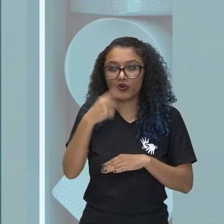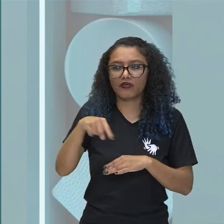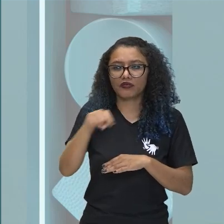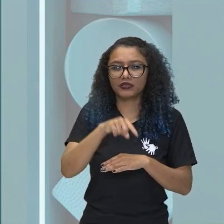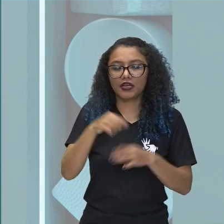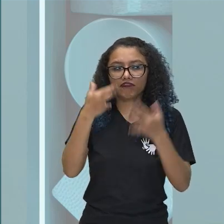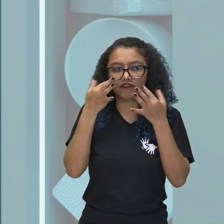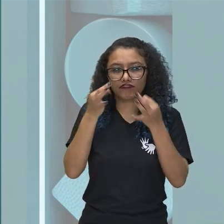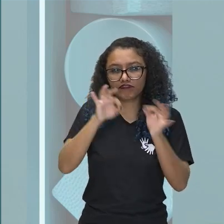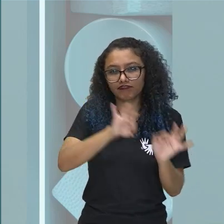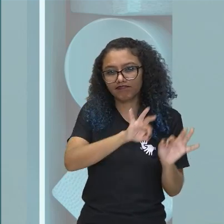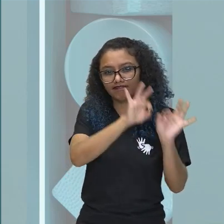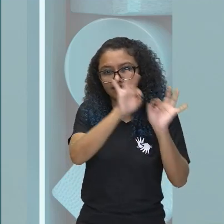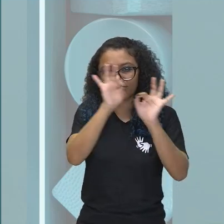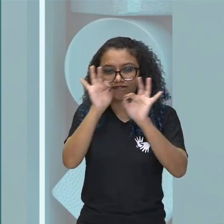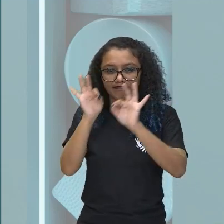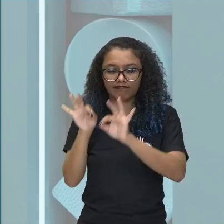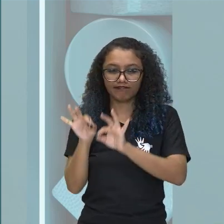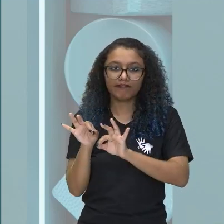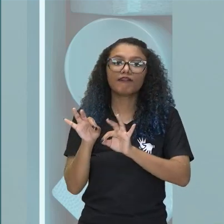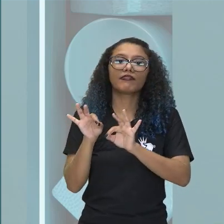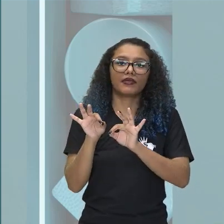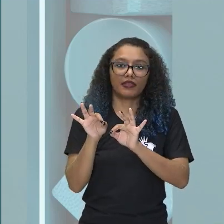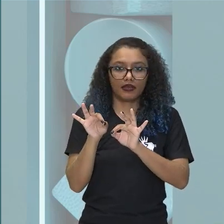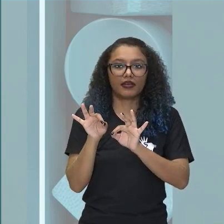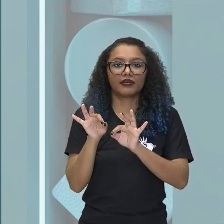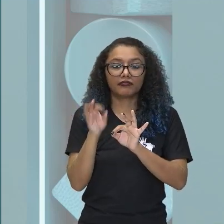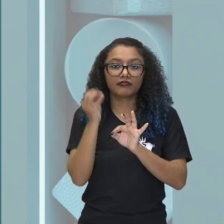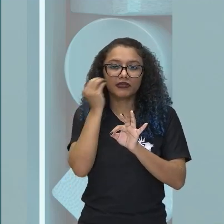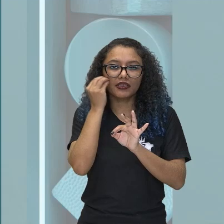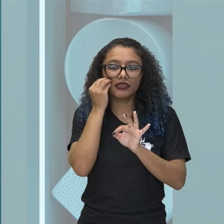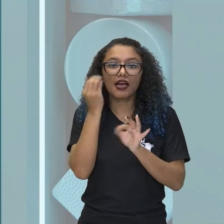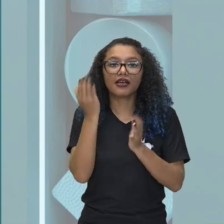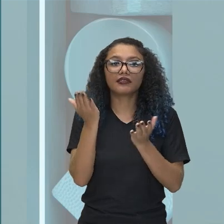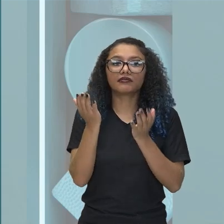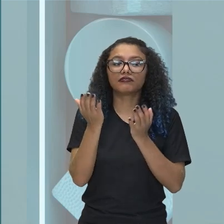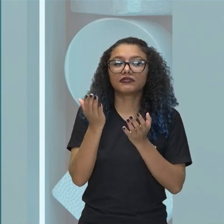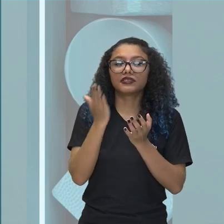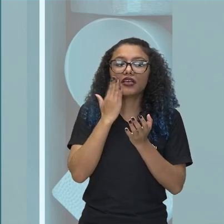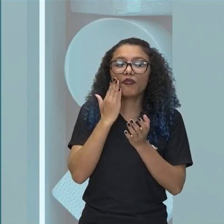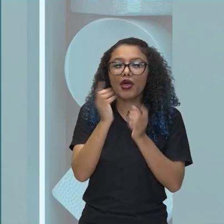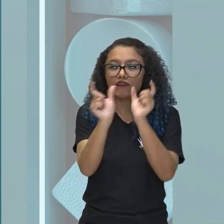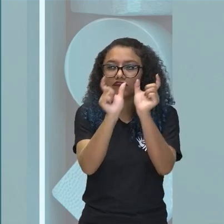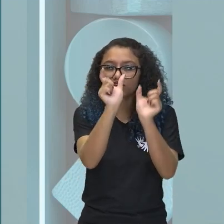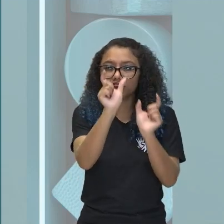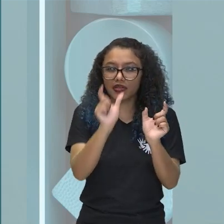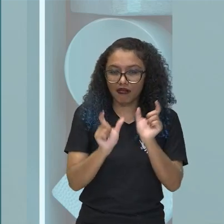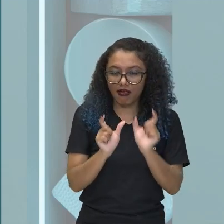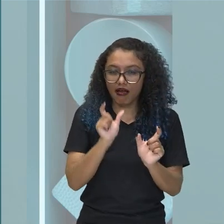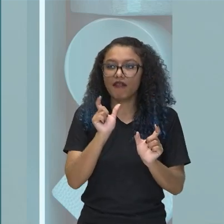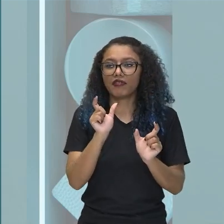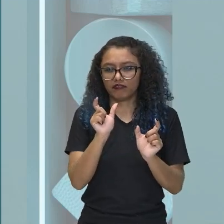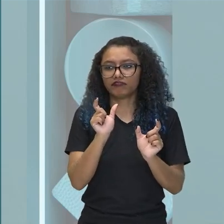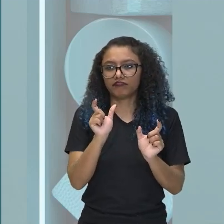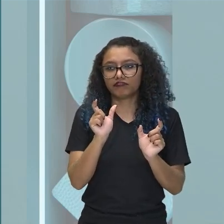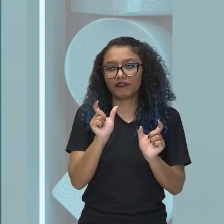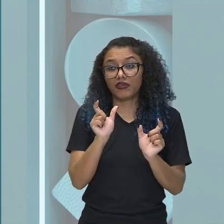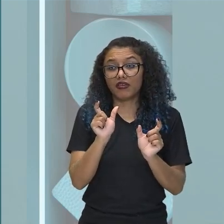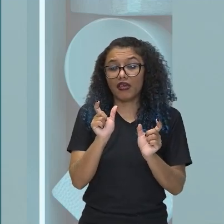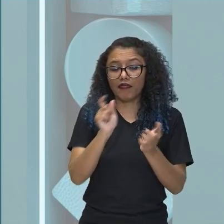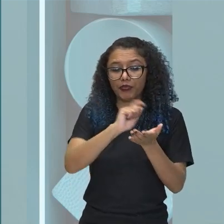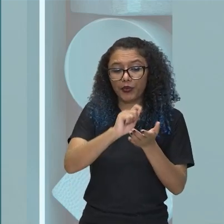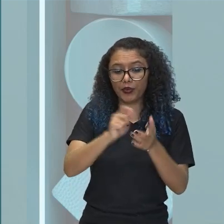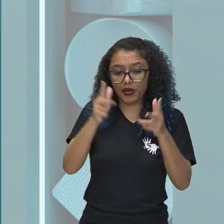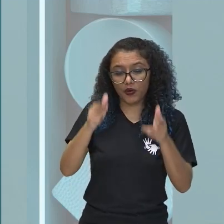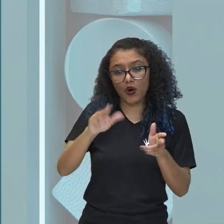e tentarem aí identificar essas palavras que são escritas de forma igual ou muito parecida, né,